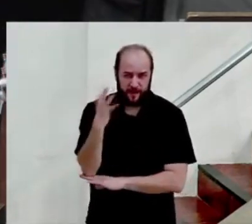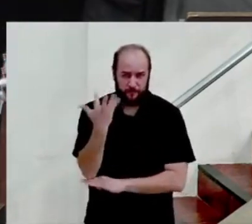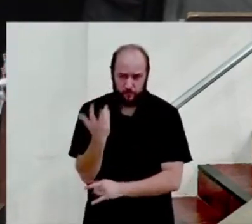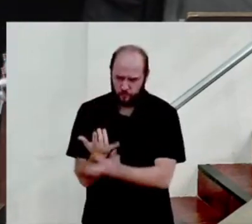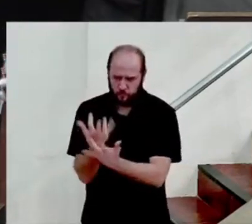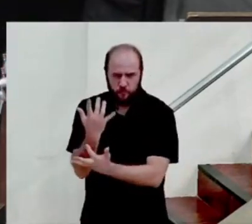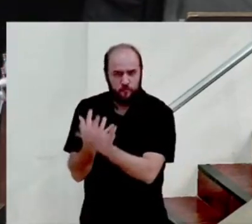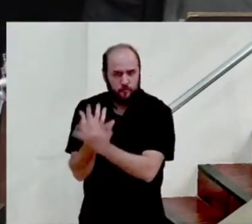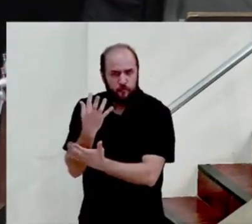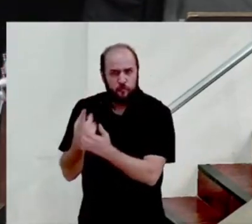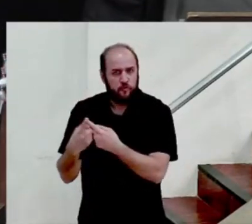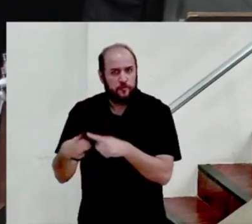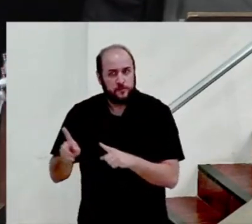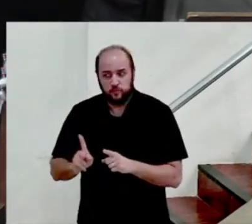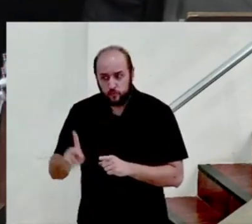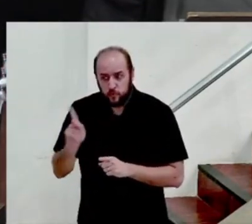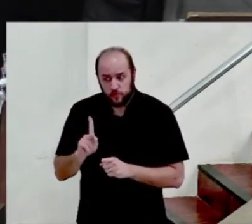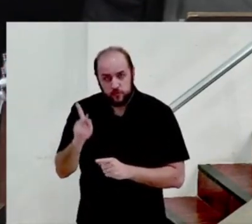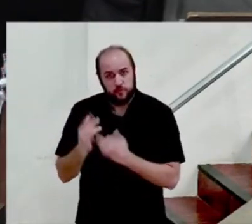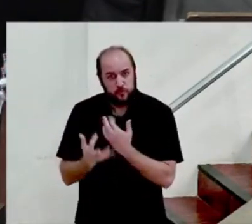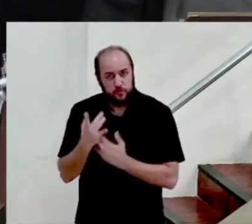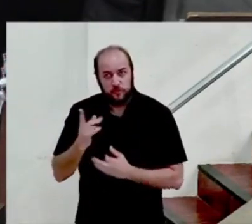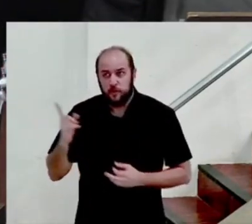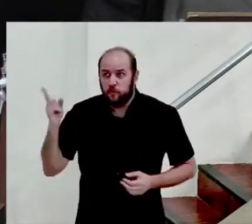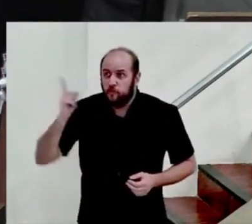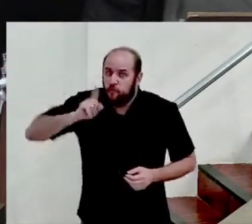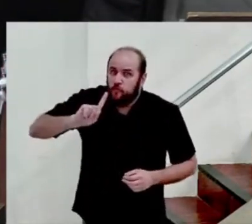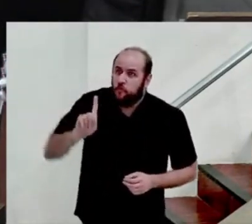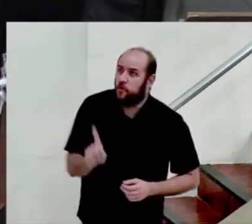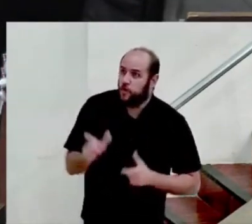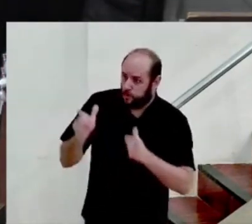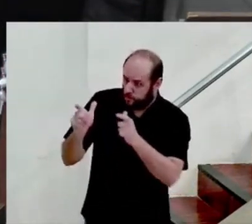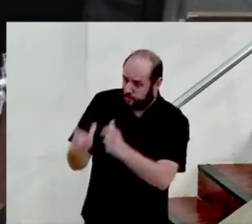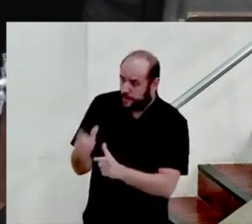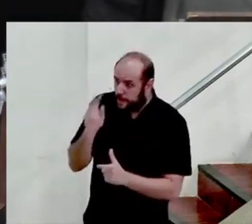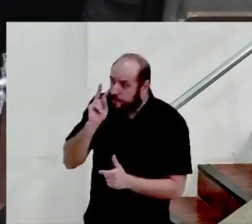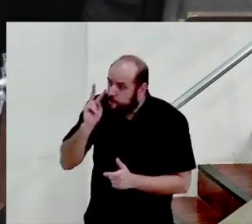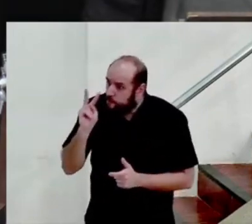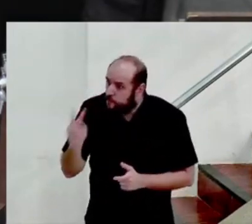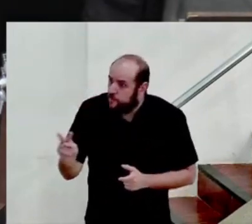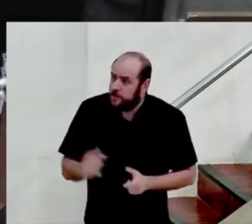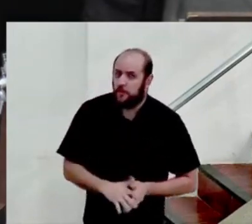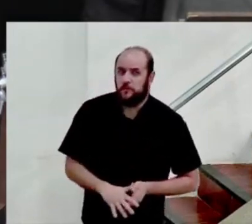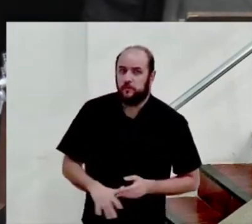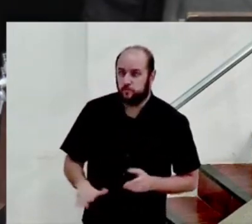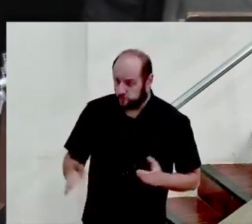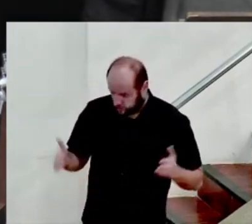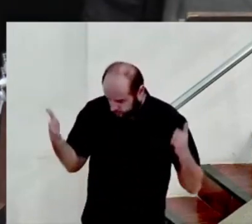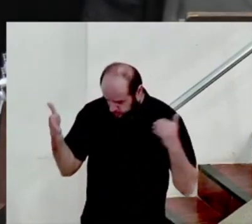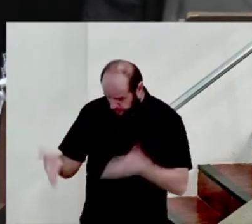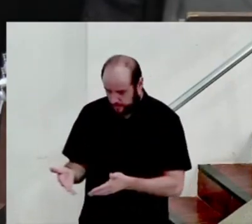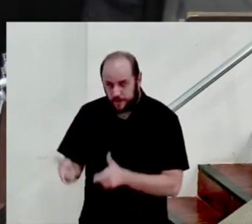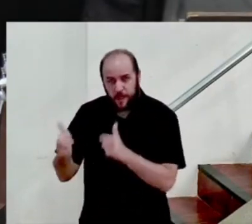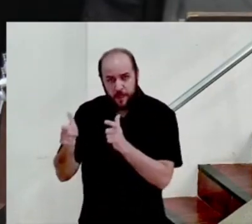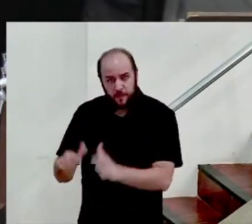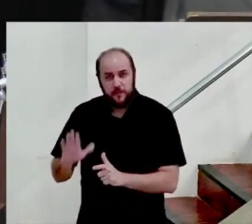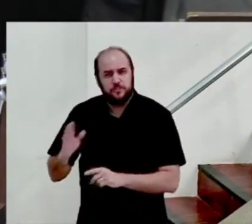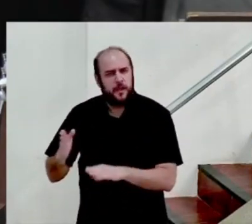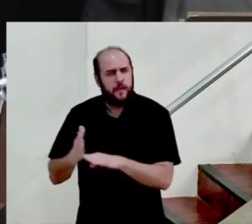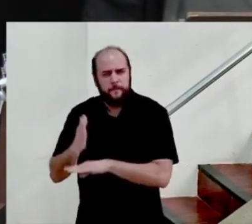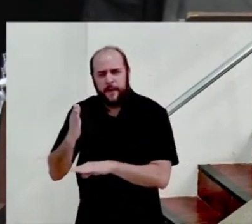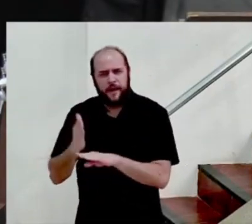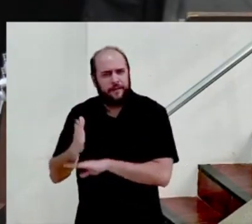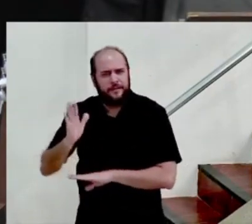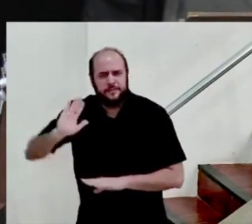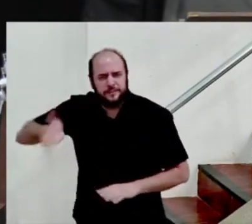se consumia, e ele disse que ia ver, e ele foi até aquele lugar, e ao chegar num lugar que certamente ele já tinha passado diversas